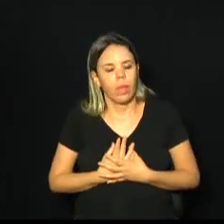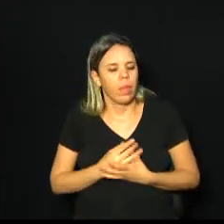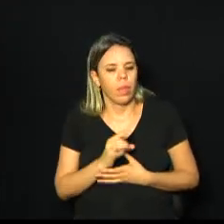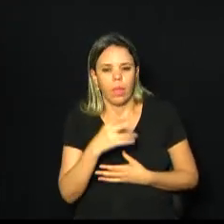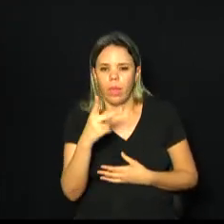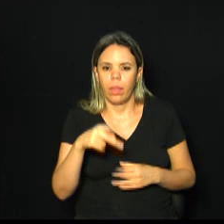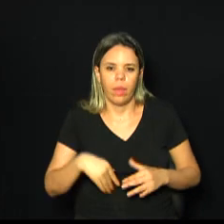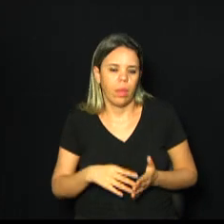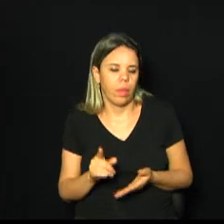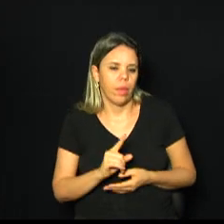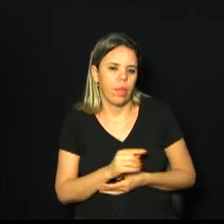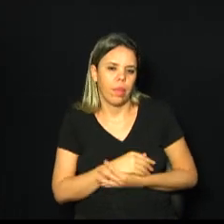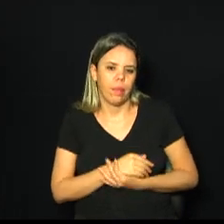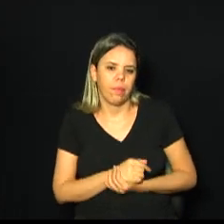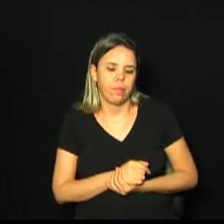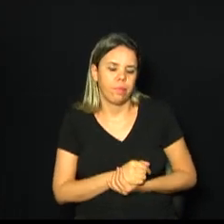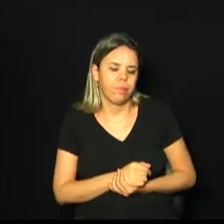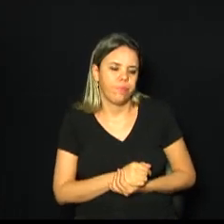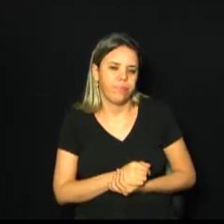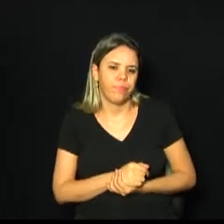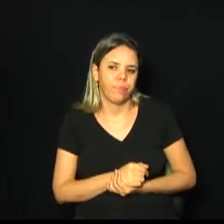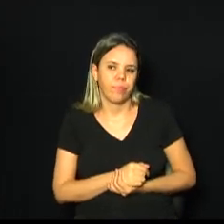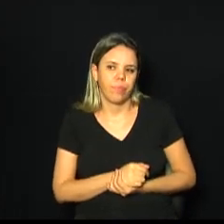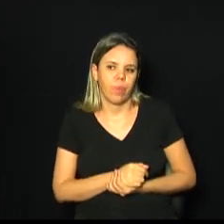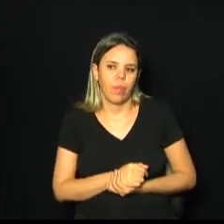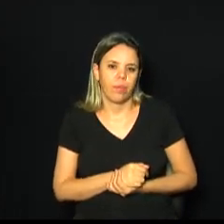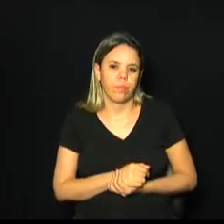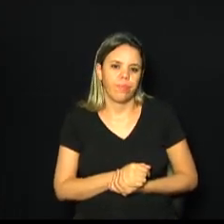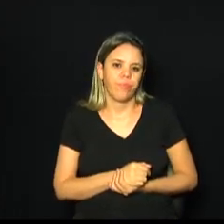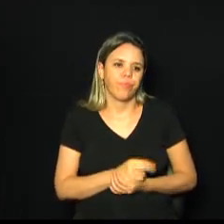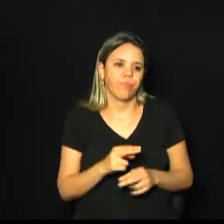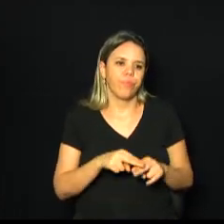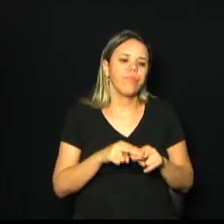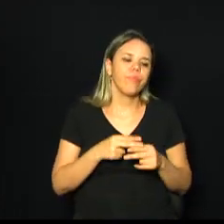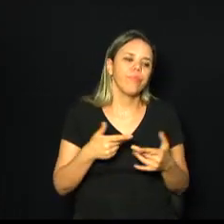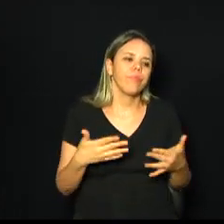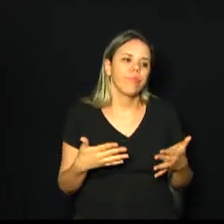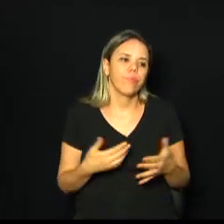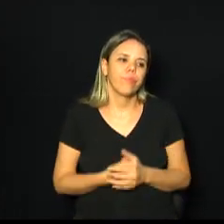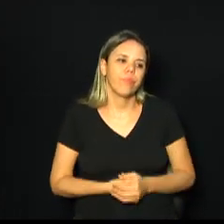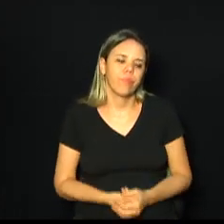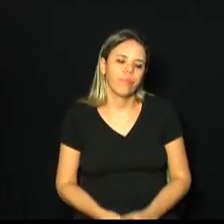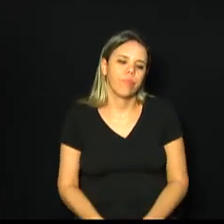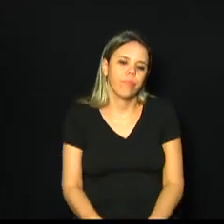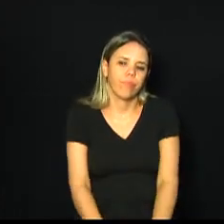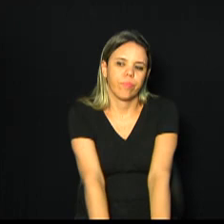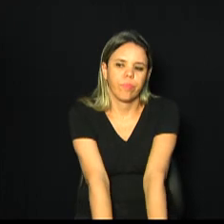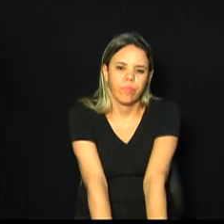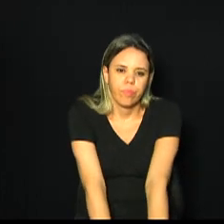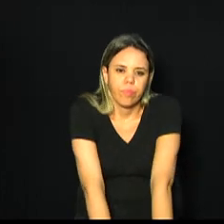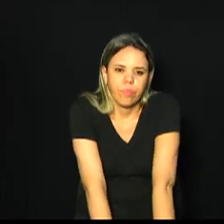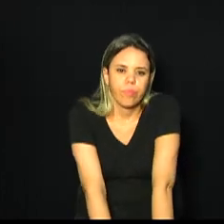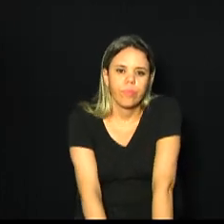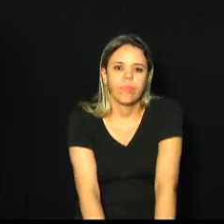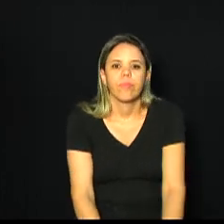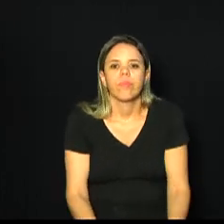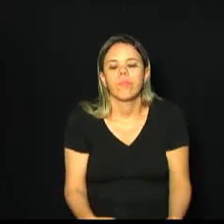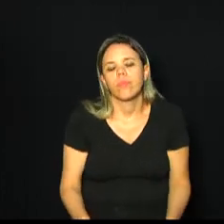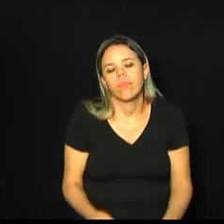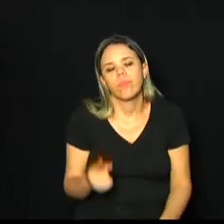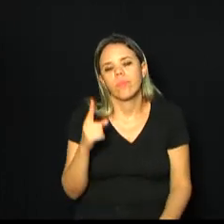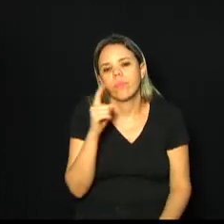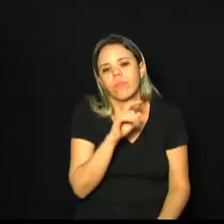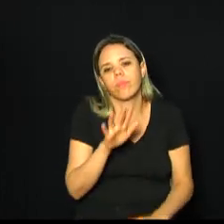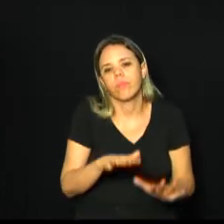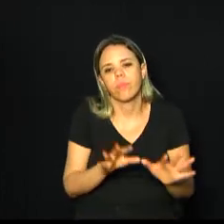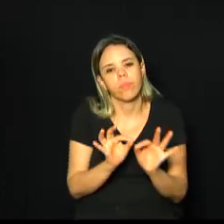seu nascimento. Então, envolve coisas muito mais complexas. Não é